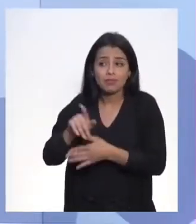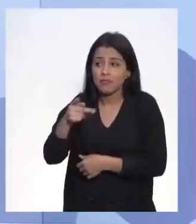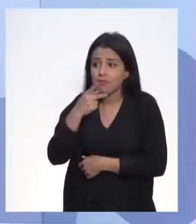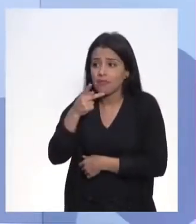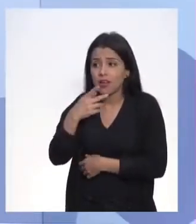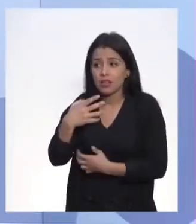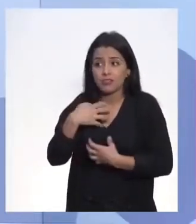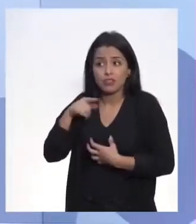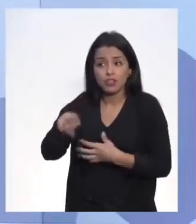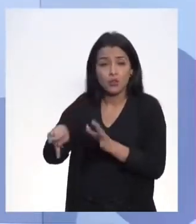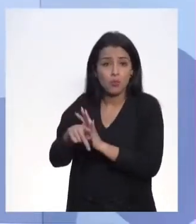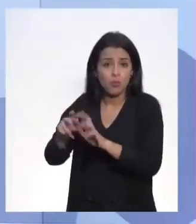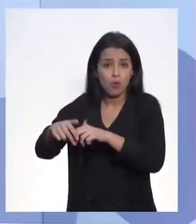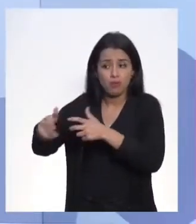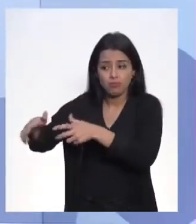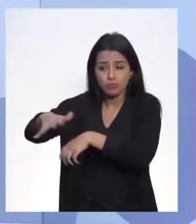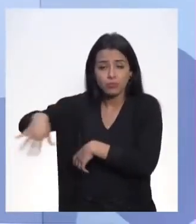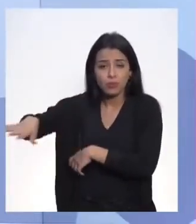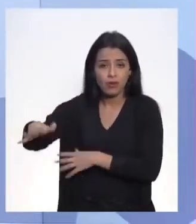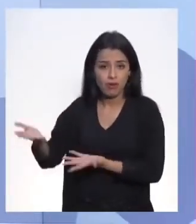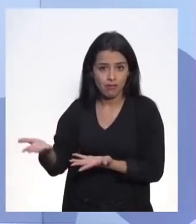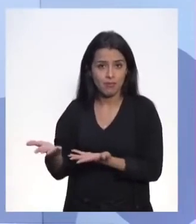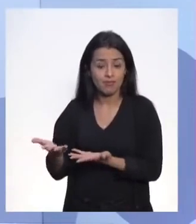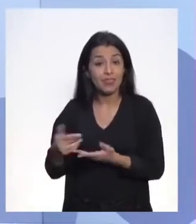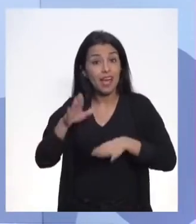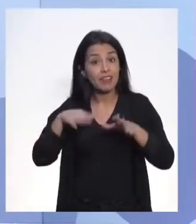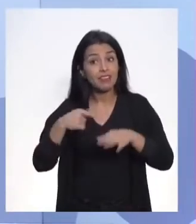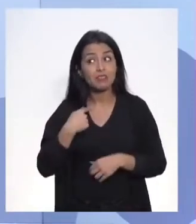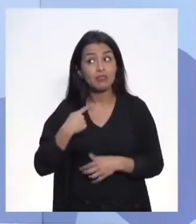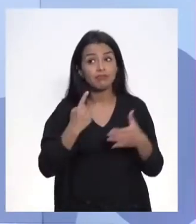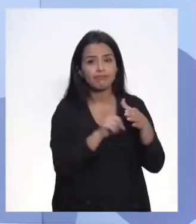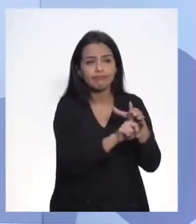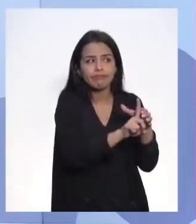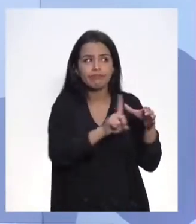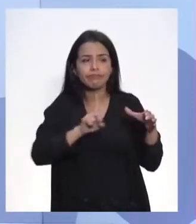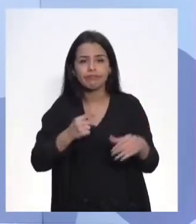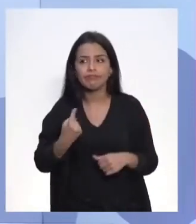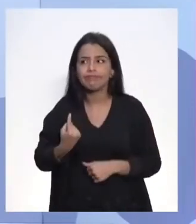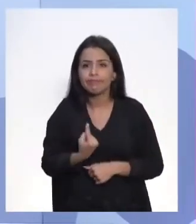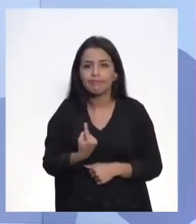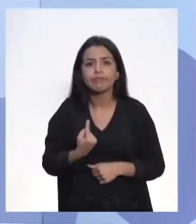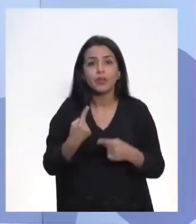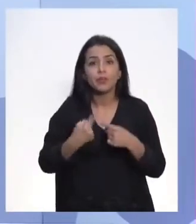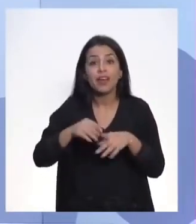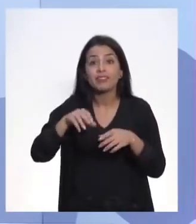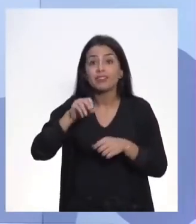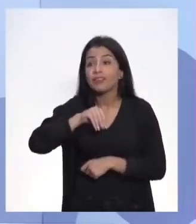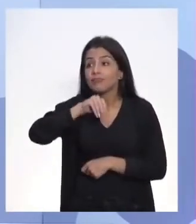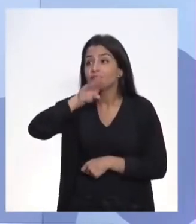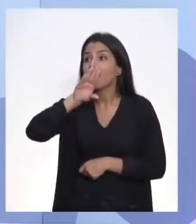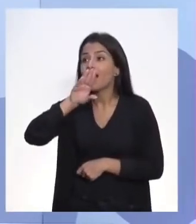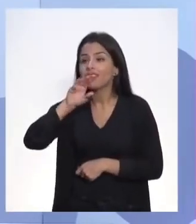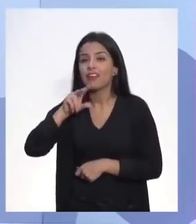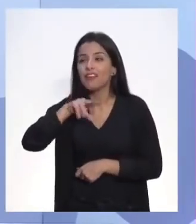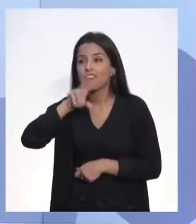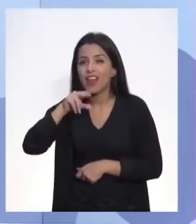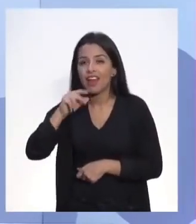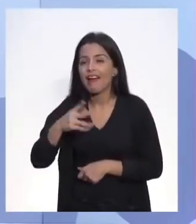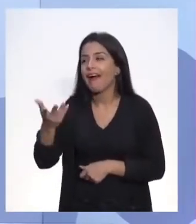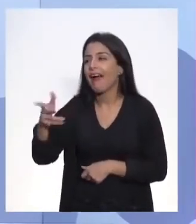Você não controla isso. Então você fala, e às vezes eu ficava muito no meu canto, por quê? Porque quando eu abria a boca, lá vem o Pernambuco